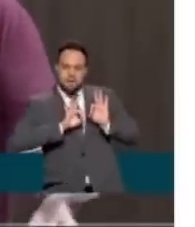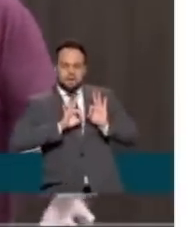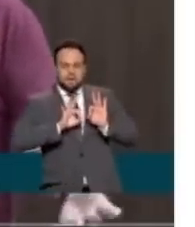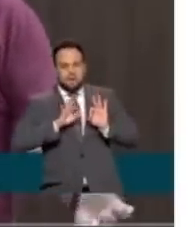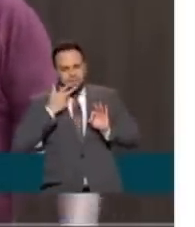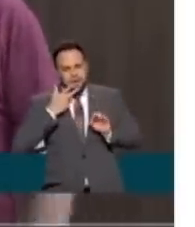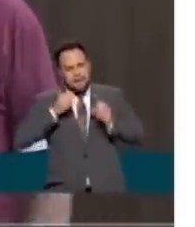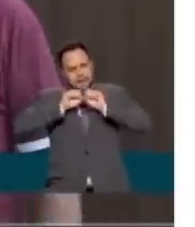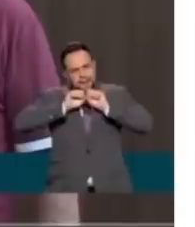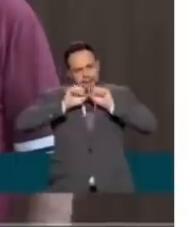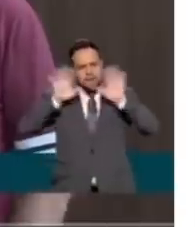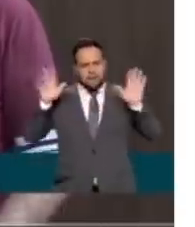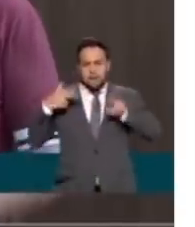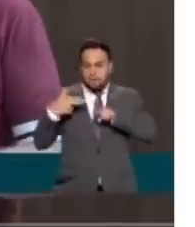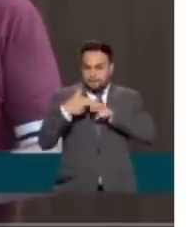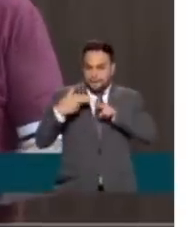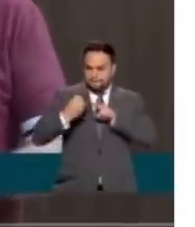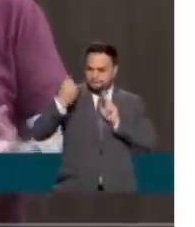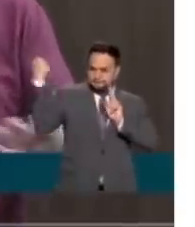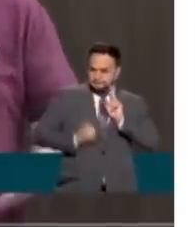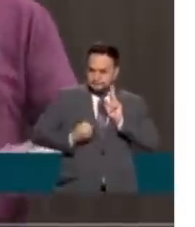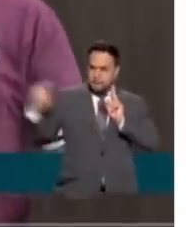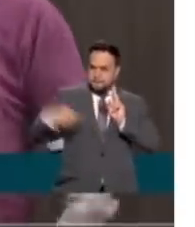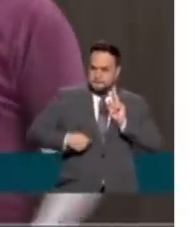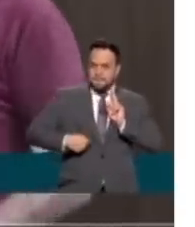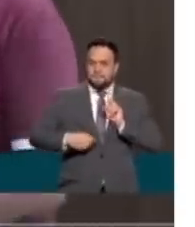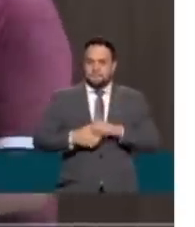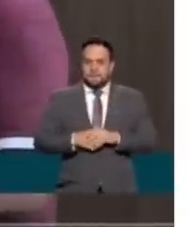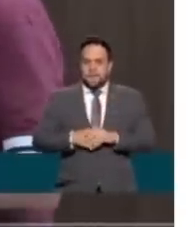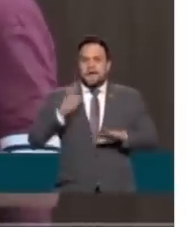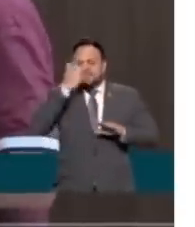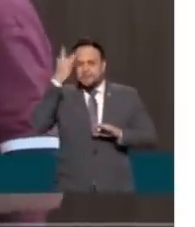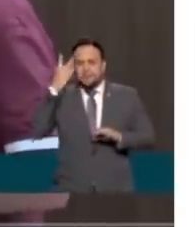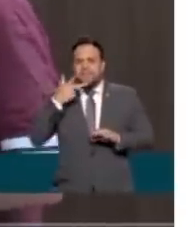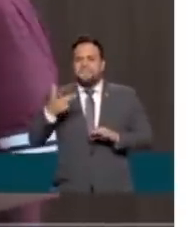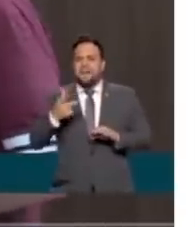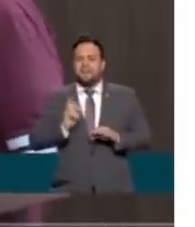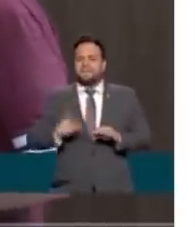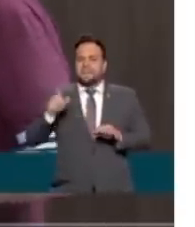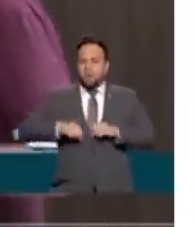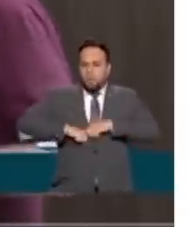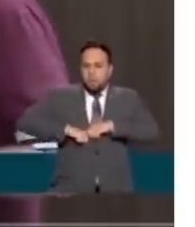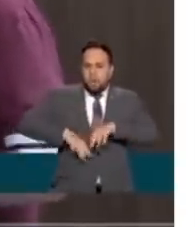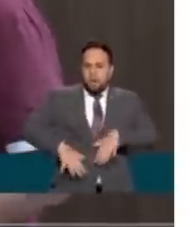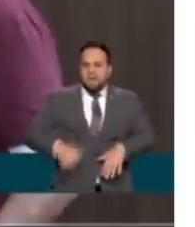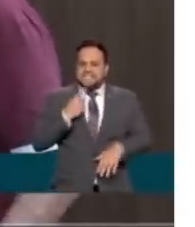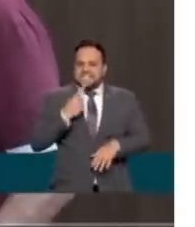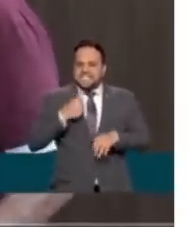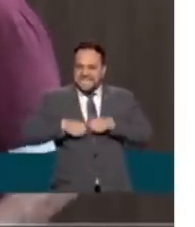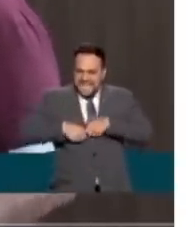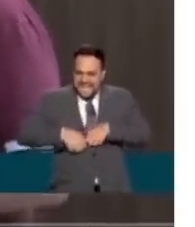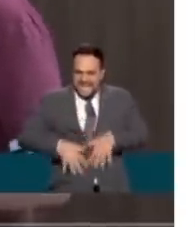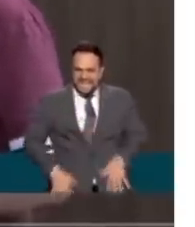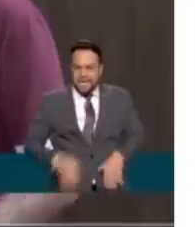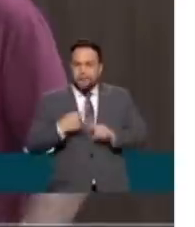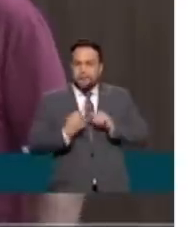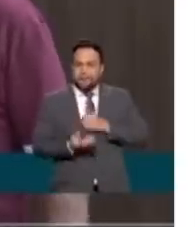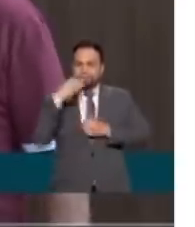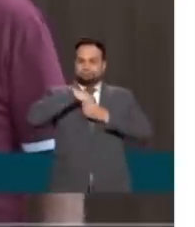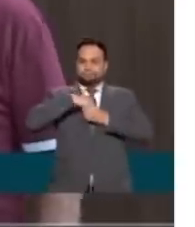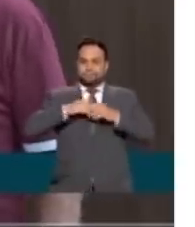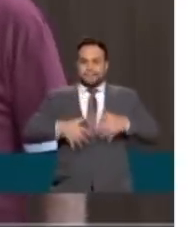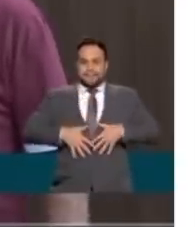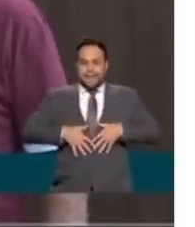entrou. Na hora lá, alguns falam, não sangrou. Uma facada nessa região não sangra porque tudo vai para dentro, né, dona? Exatamente.